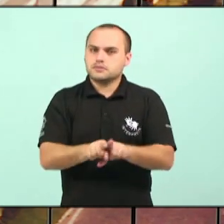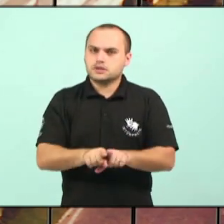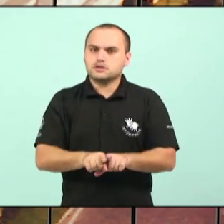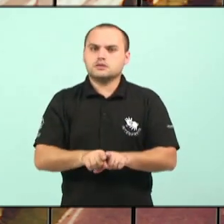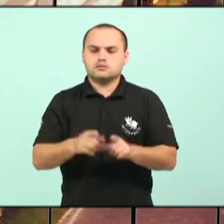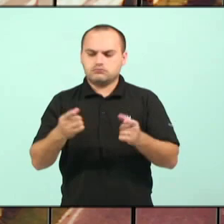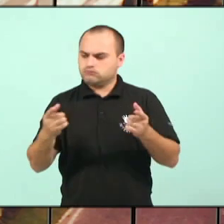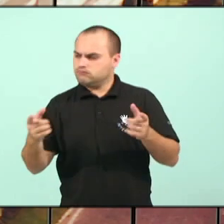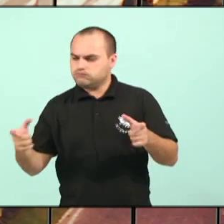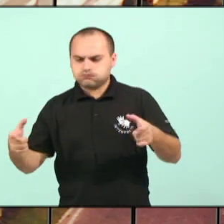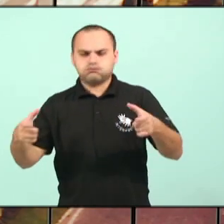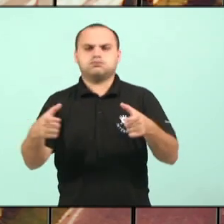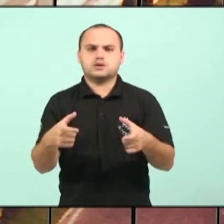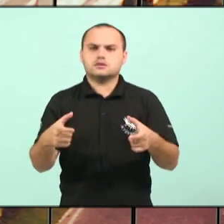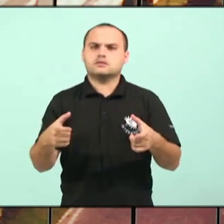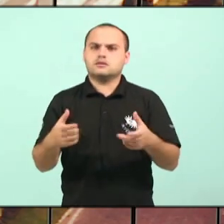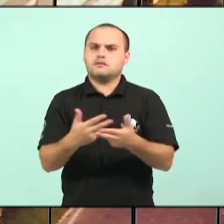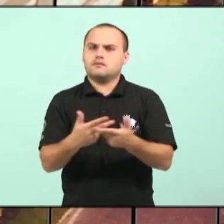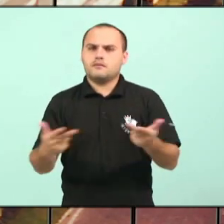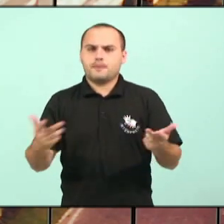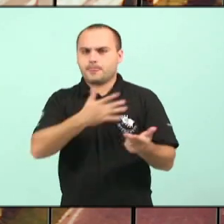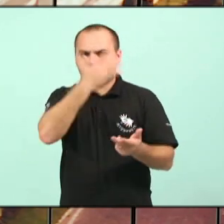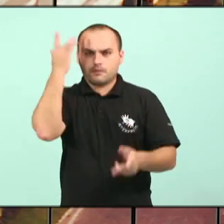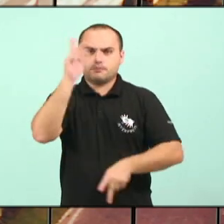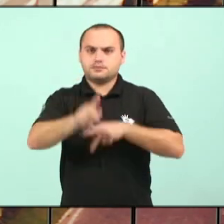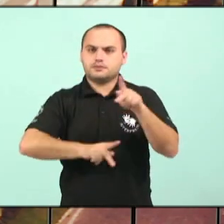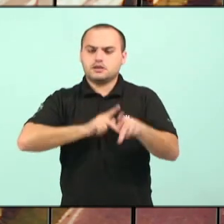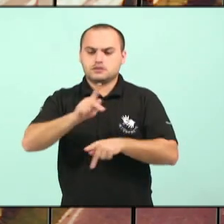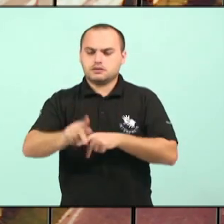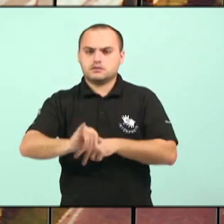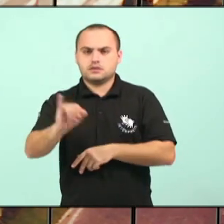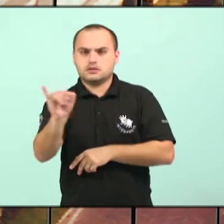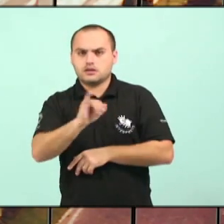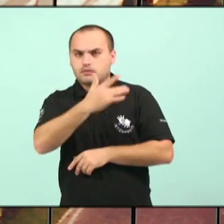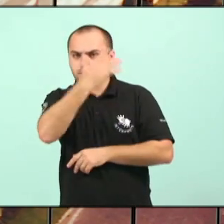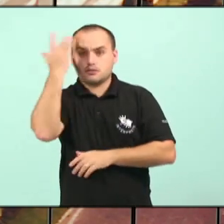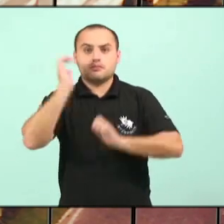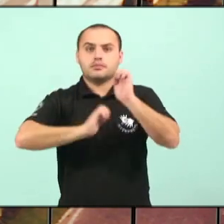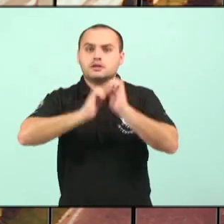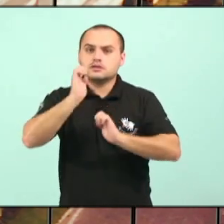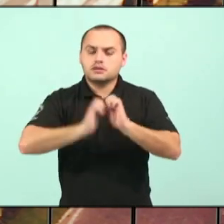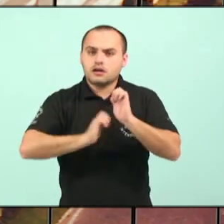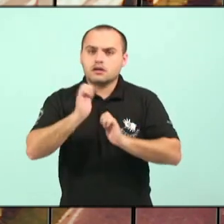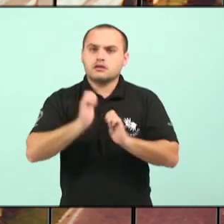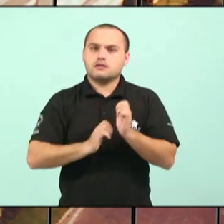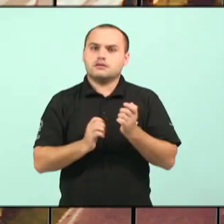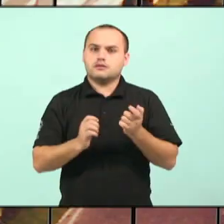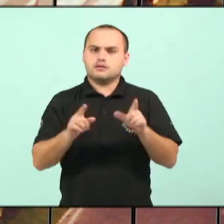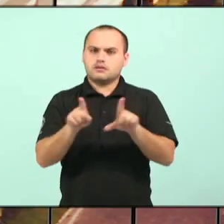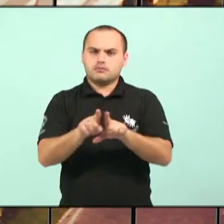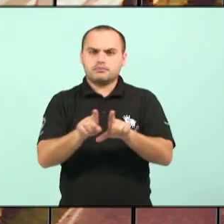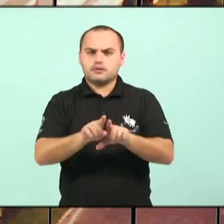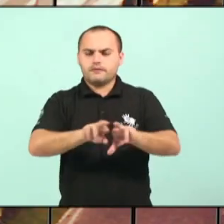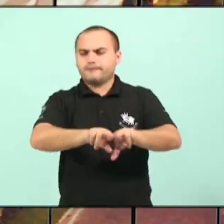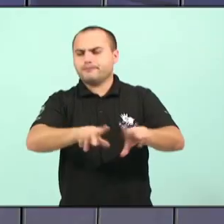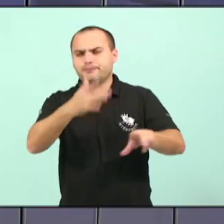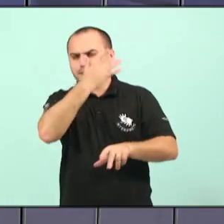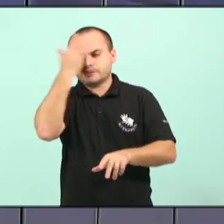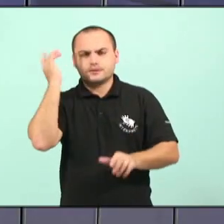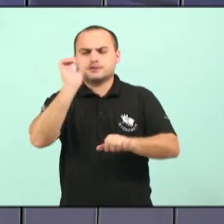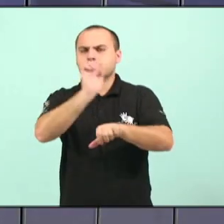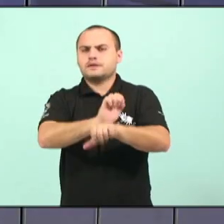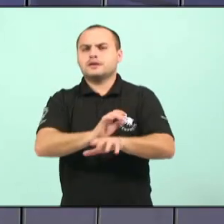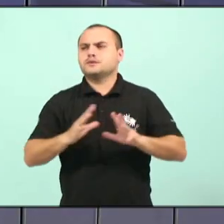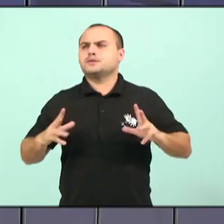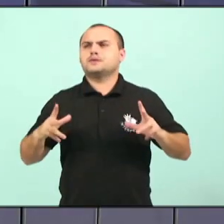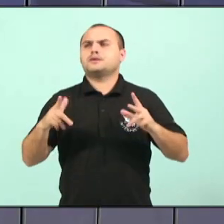grande parcela da coletividade itajaiense, empresários, gente, enfim, de todo o estado esteve